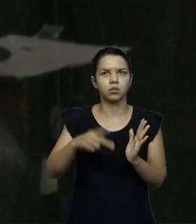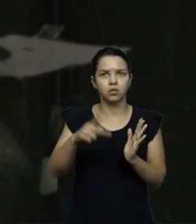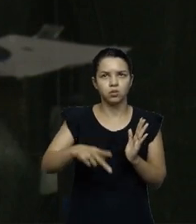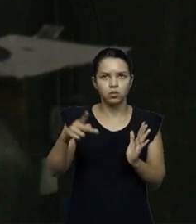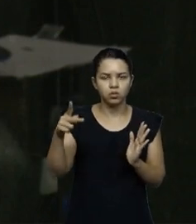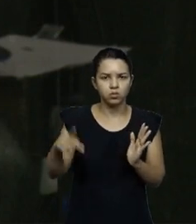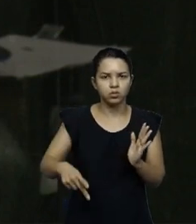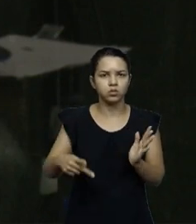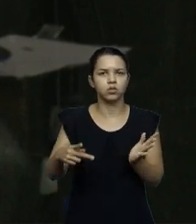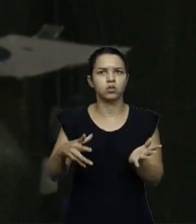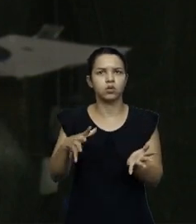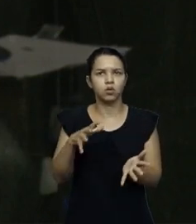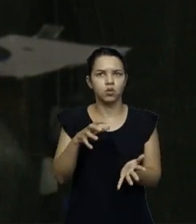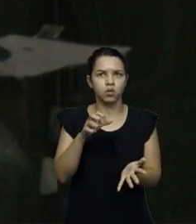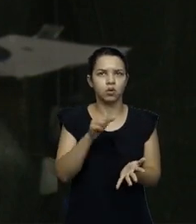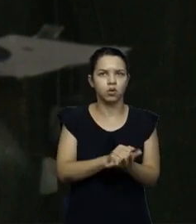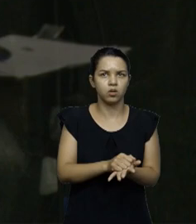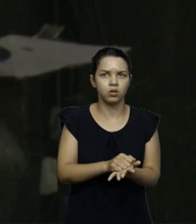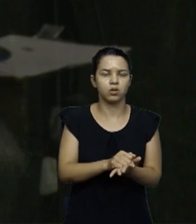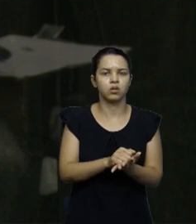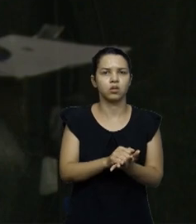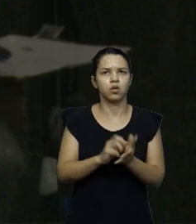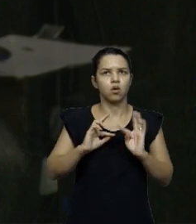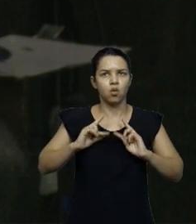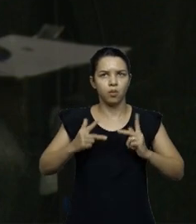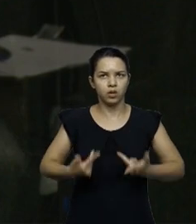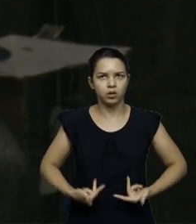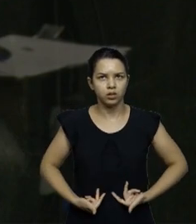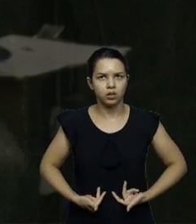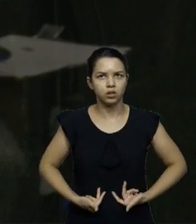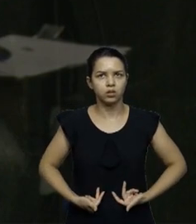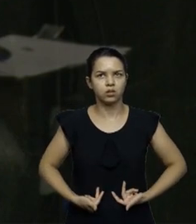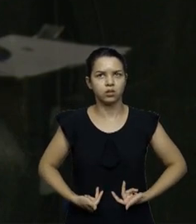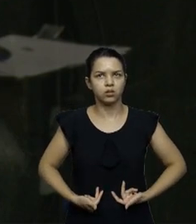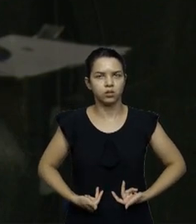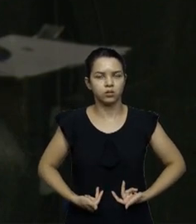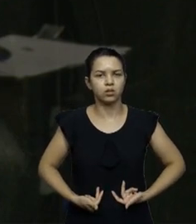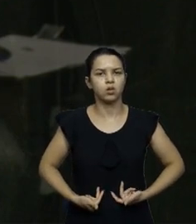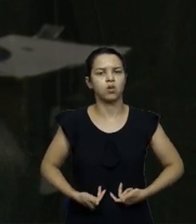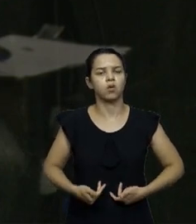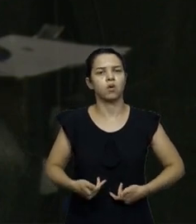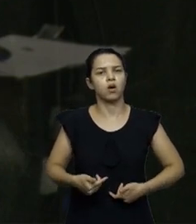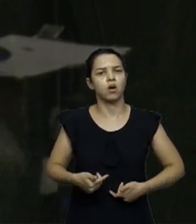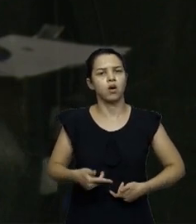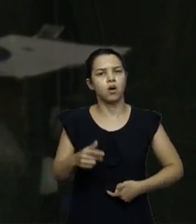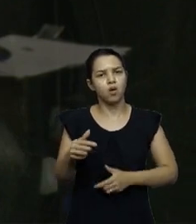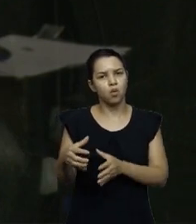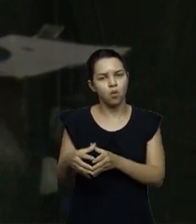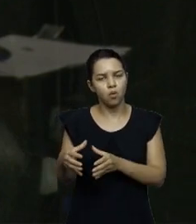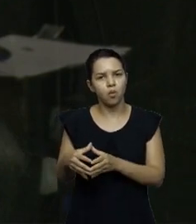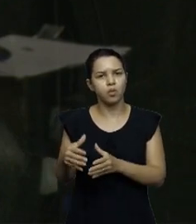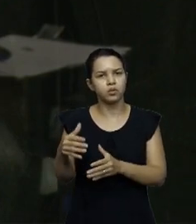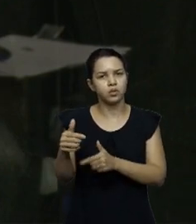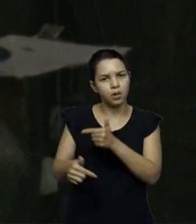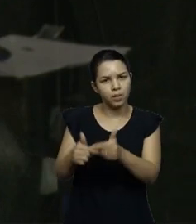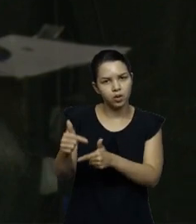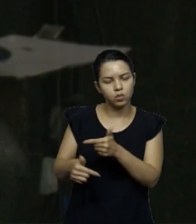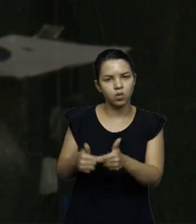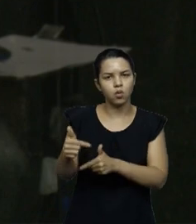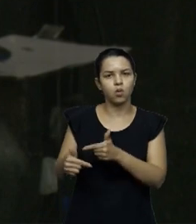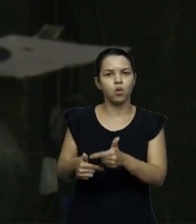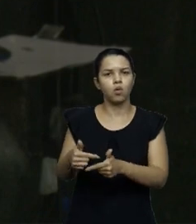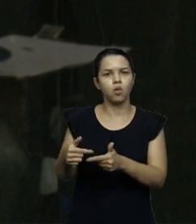e professores contratados de forma humanitária tratar o trabalhador EA trabalhadora como o pai como